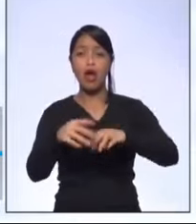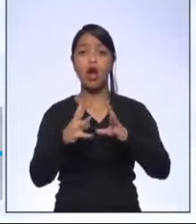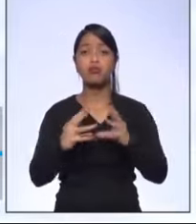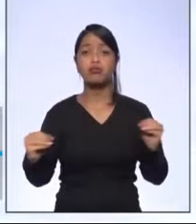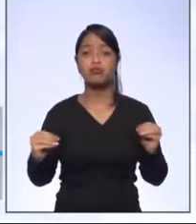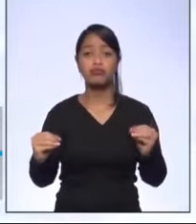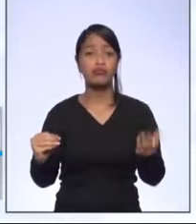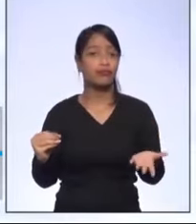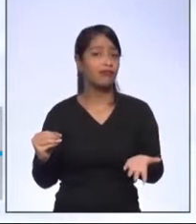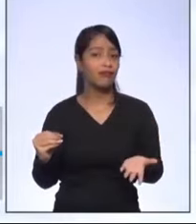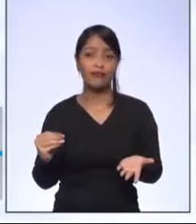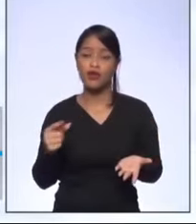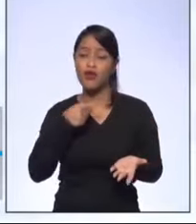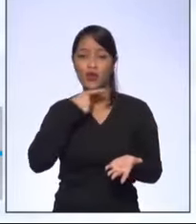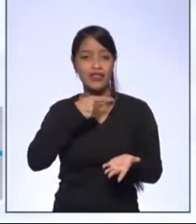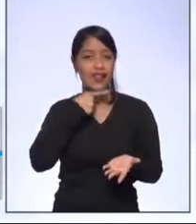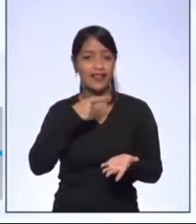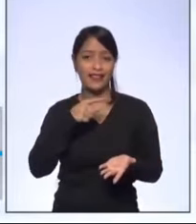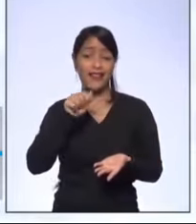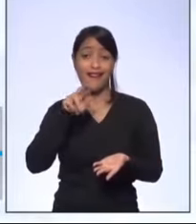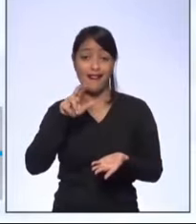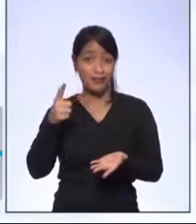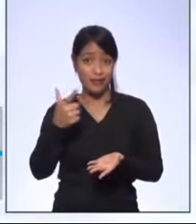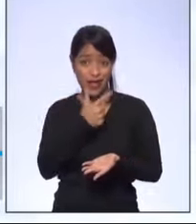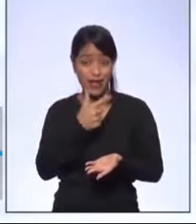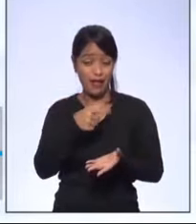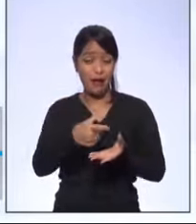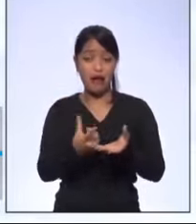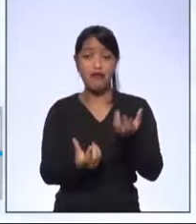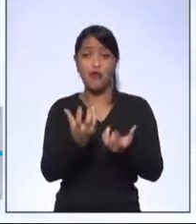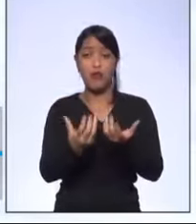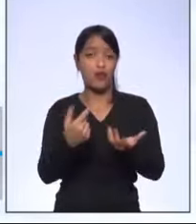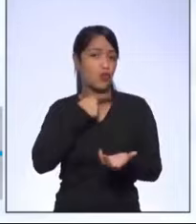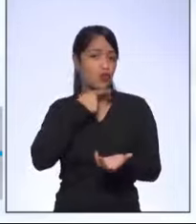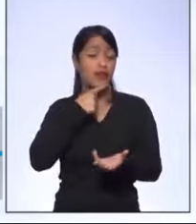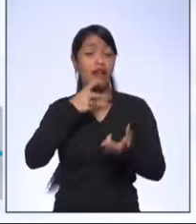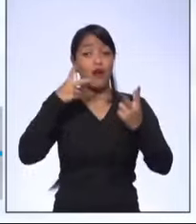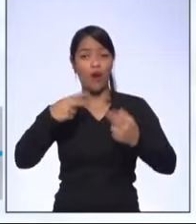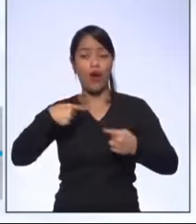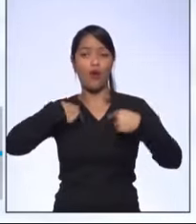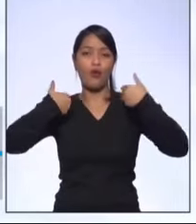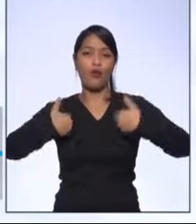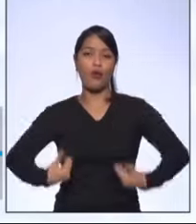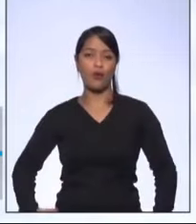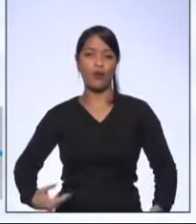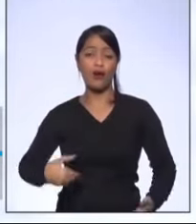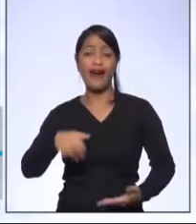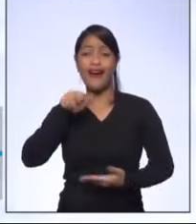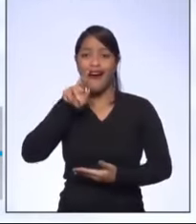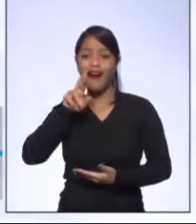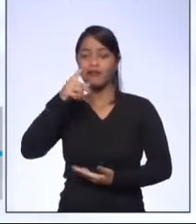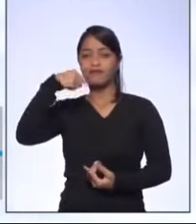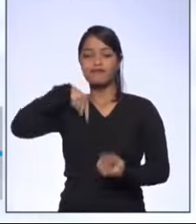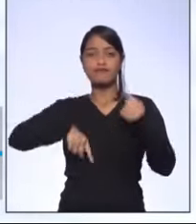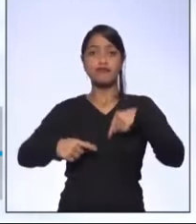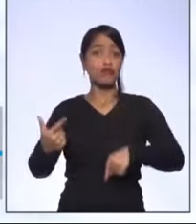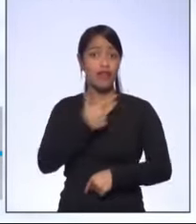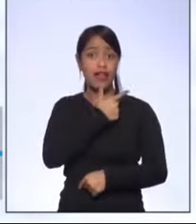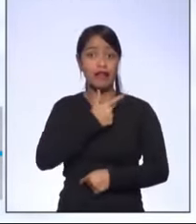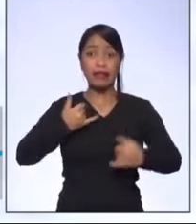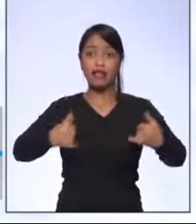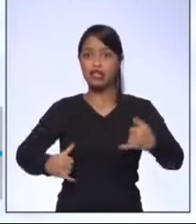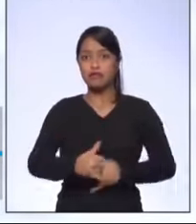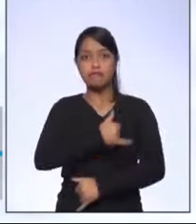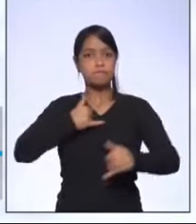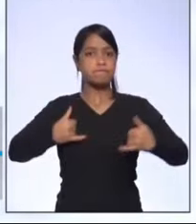nem açúcar, sem o oxigênio. E é o que vai produzir energia para o seu corpo, é esse oxigênio que vai célula a célula,